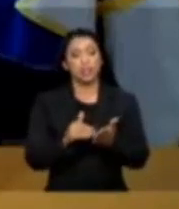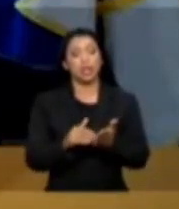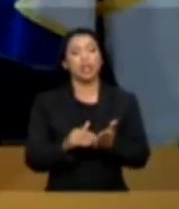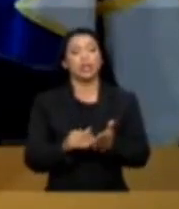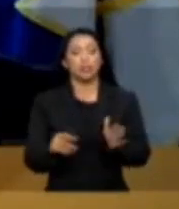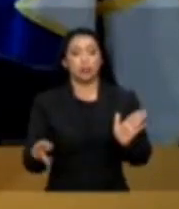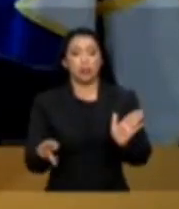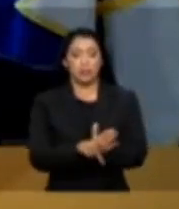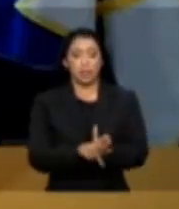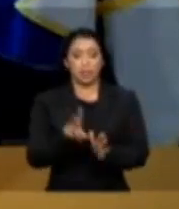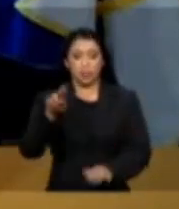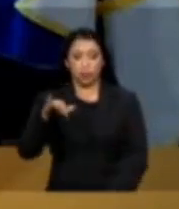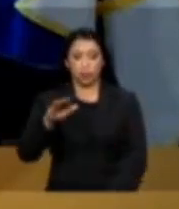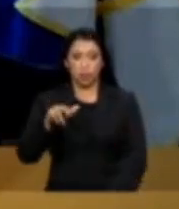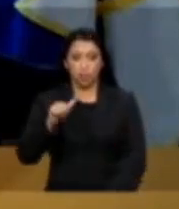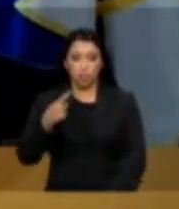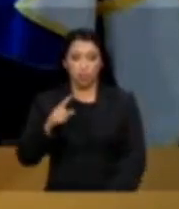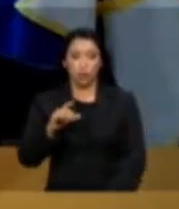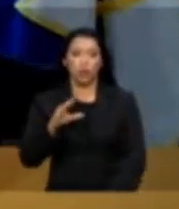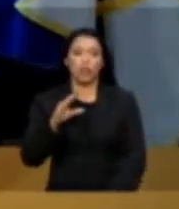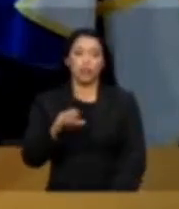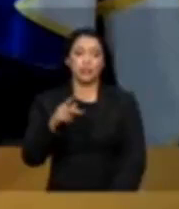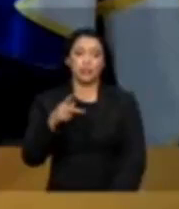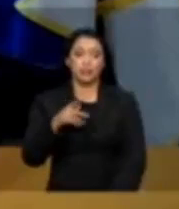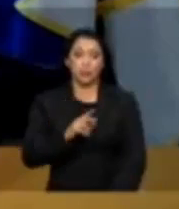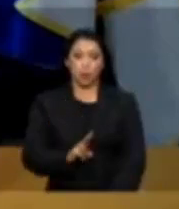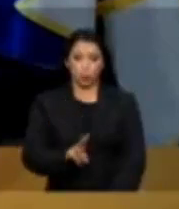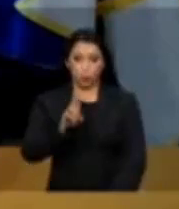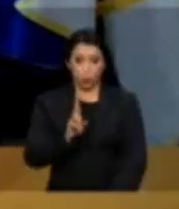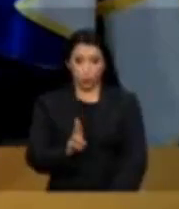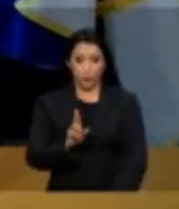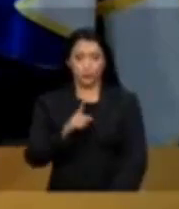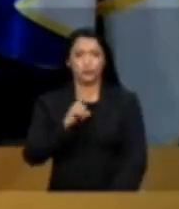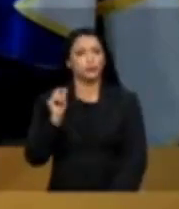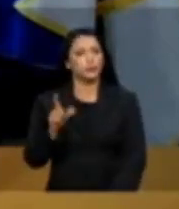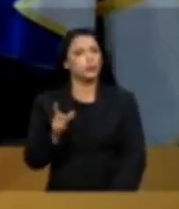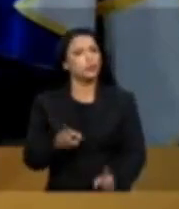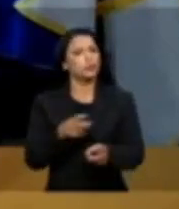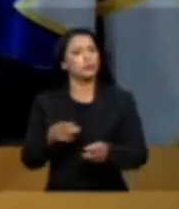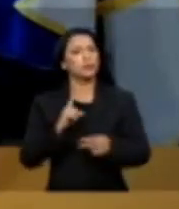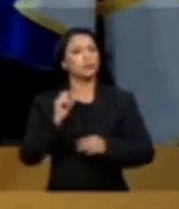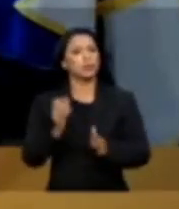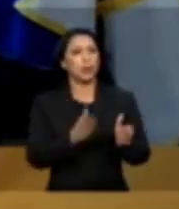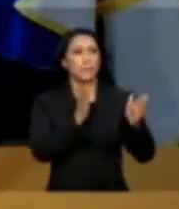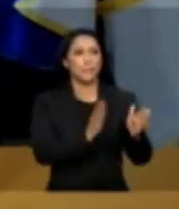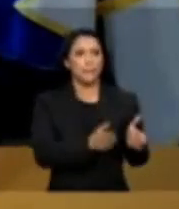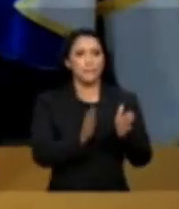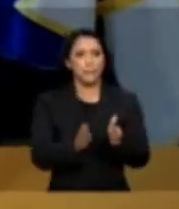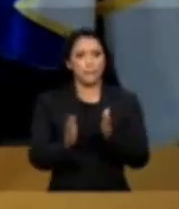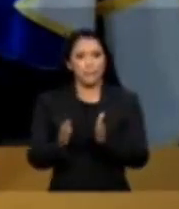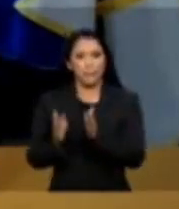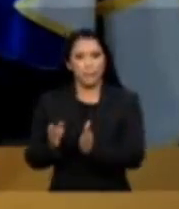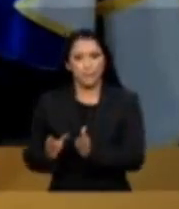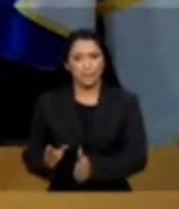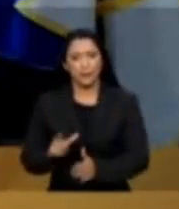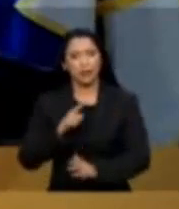União, a SPU. Percebe-se que, praticamente, todas as etapas mencionadas